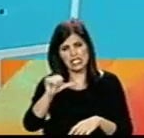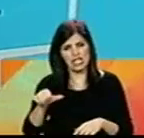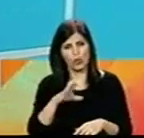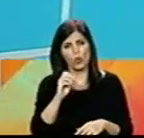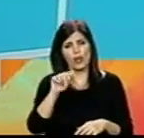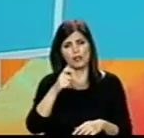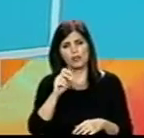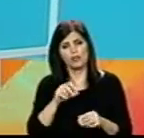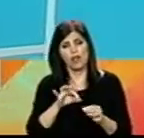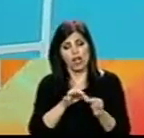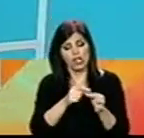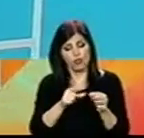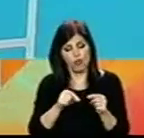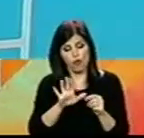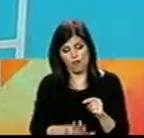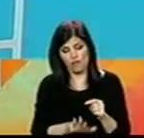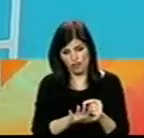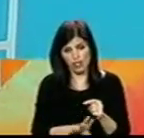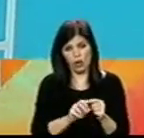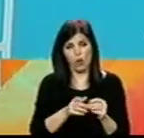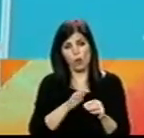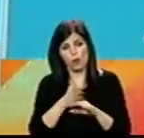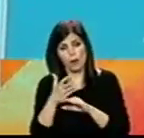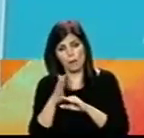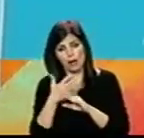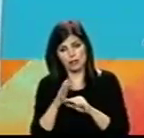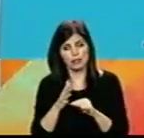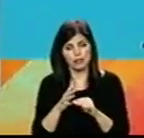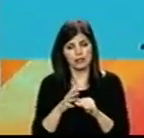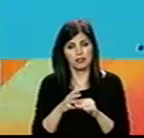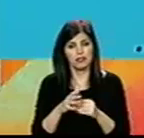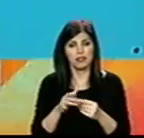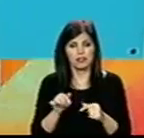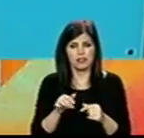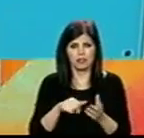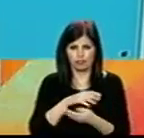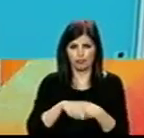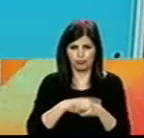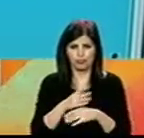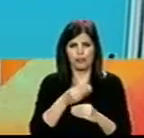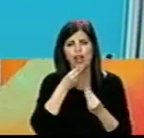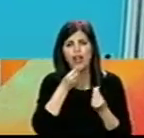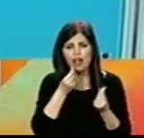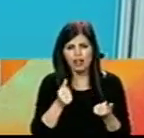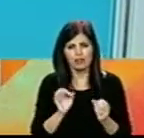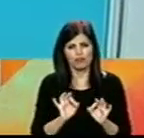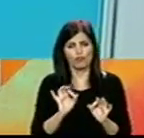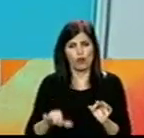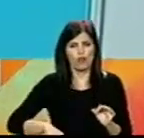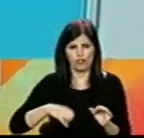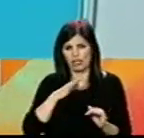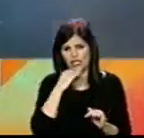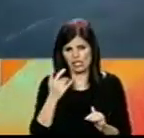as folhas, ou então podemos passar por um coador e separar e ficar só com o azeite temperado. Neste caso vamos usar as folhas também porque dá-lhe um verde